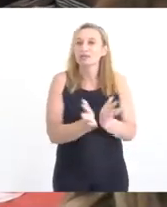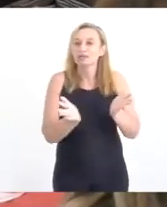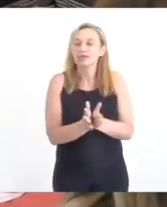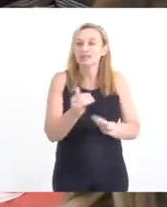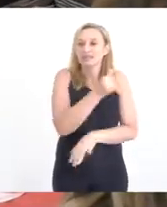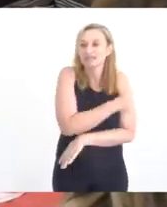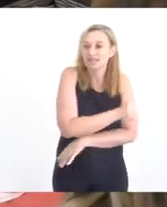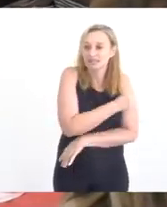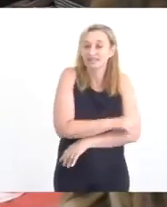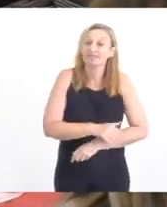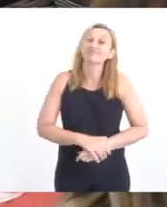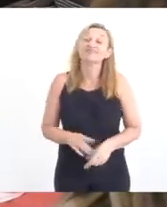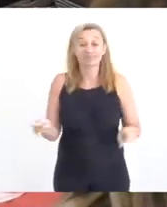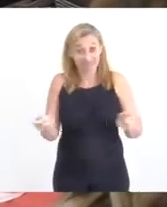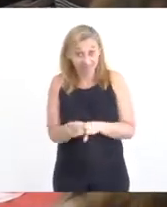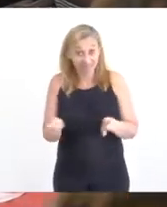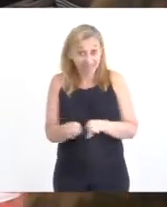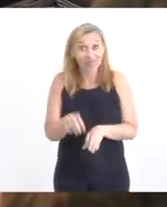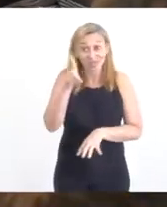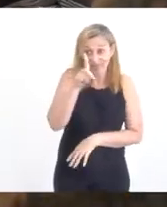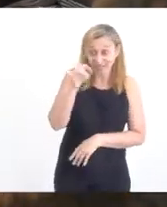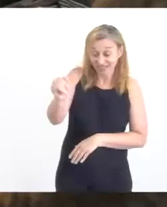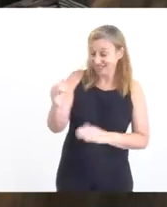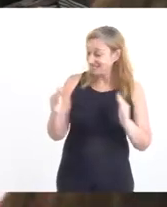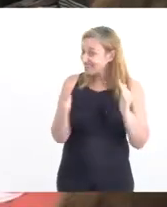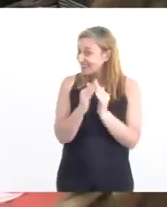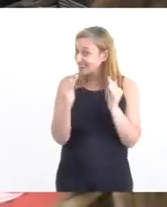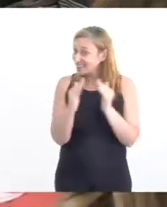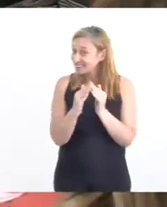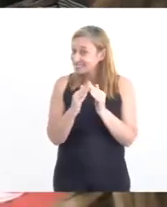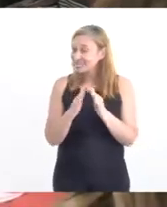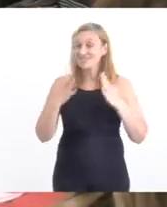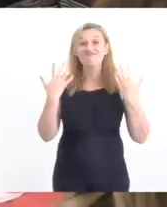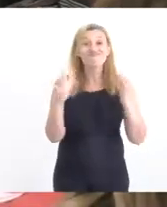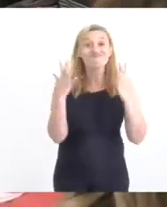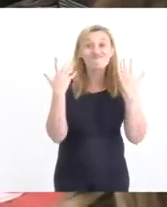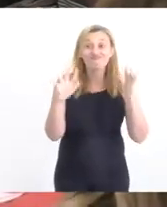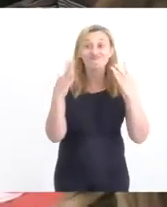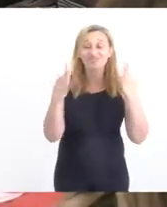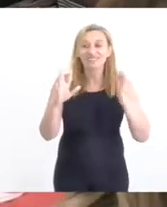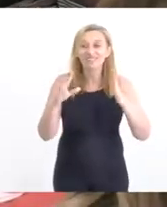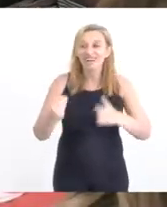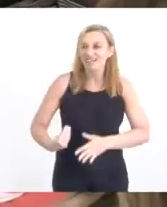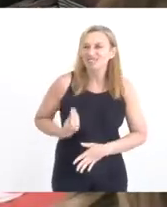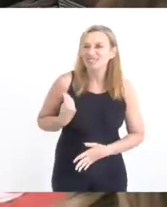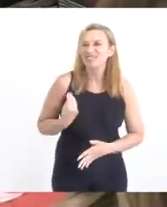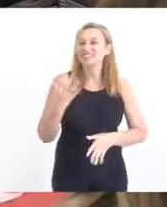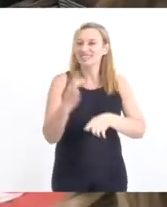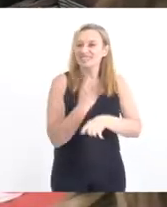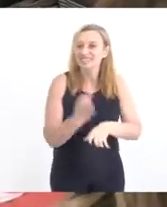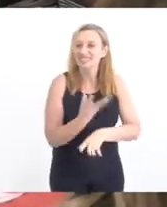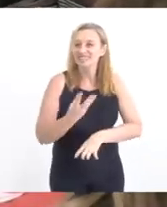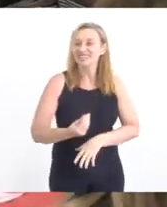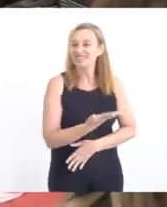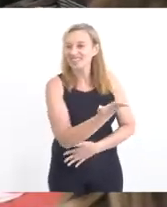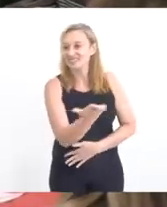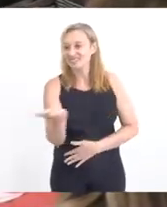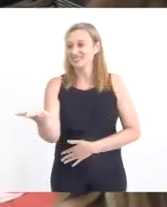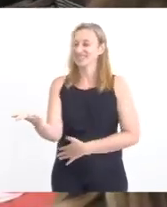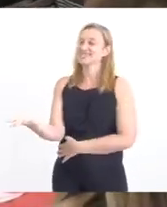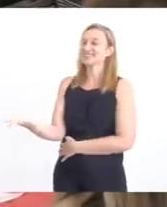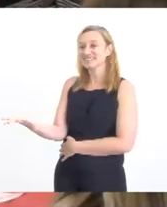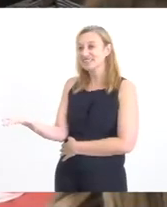a miséria no Rio de Janeiro é também o dia que essa casa Saúda a existência EA presença de cada um de